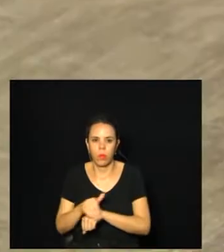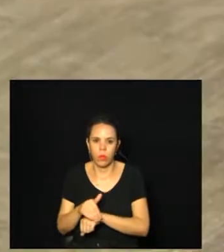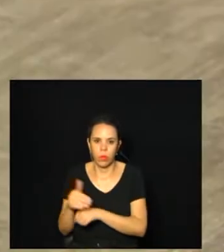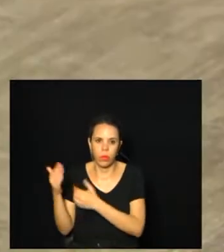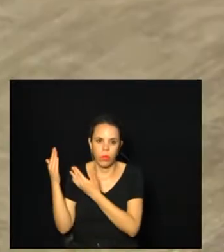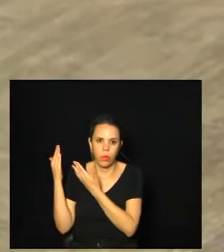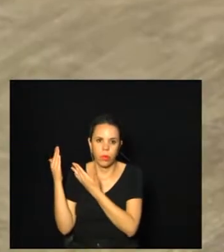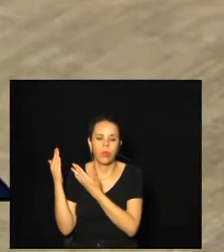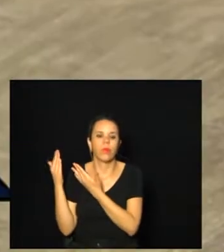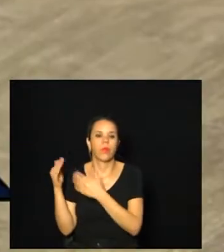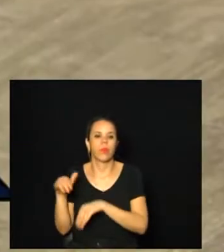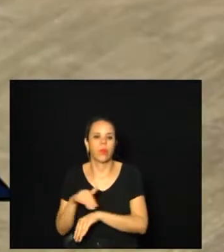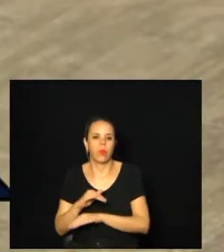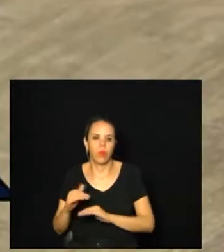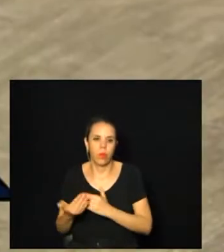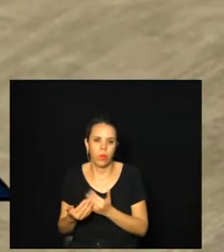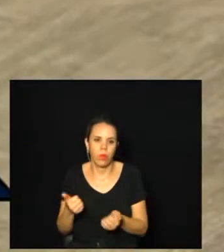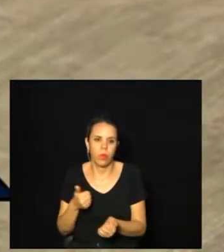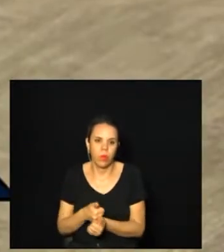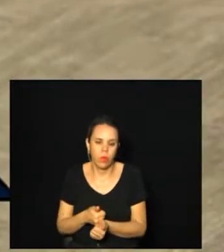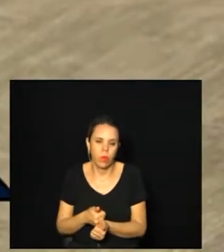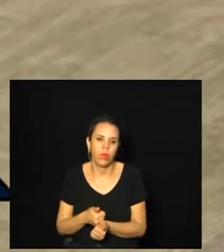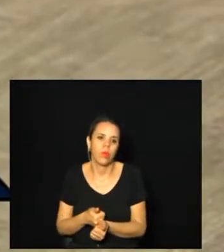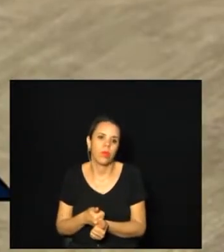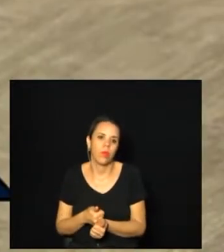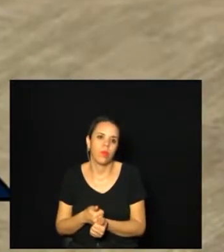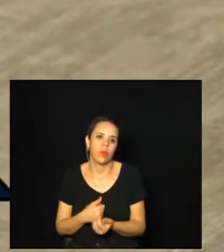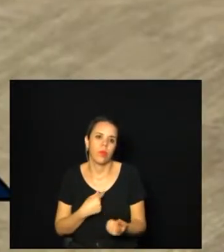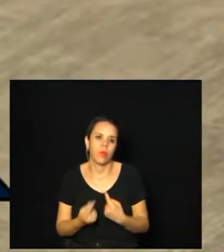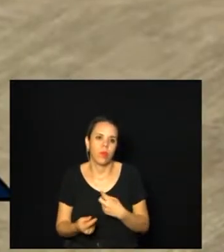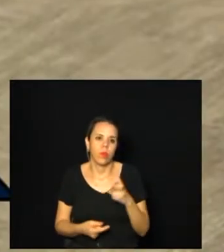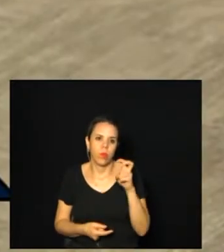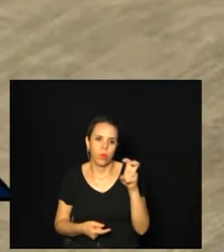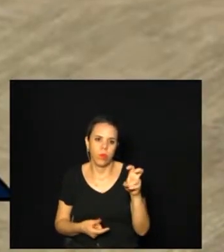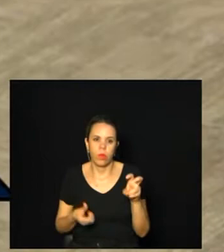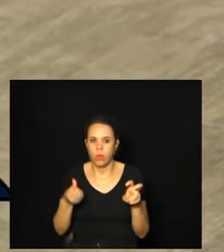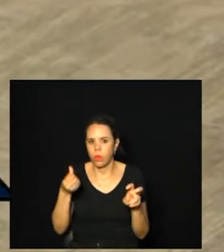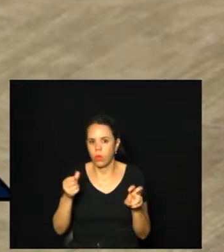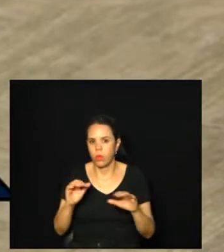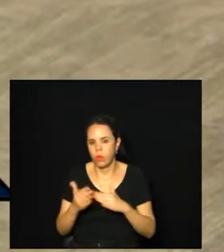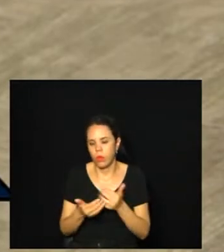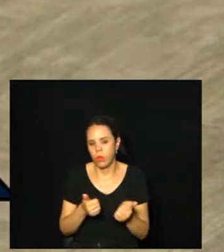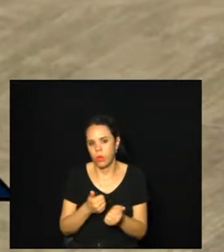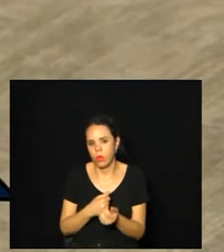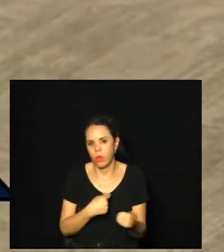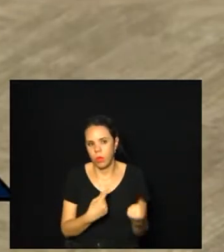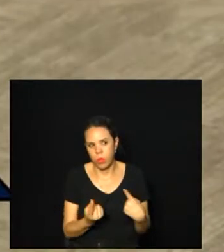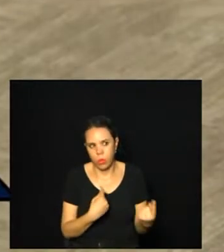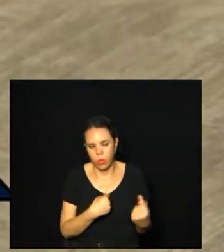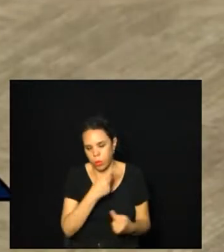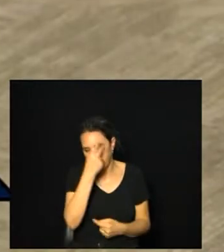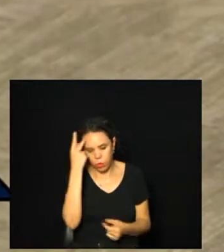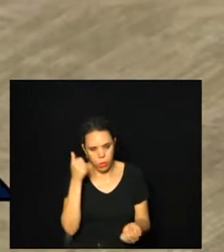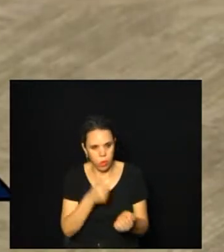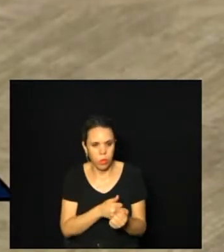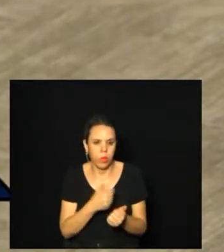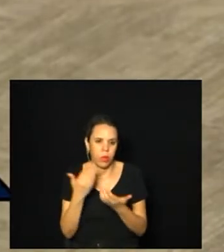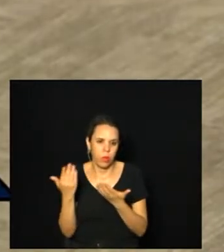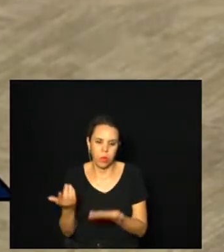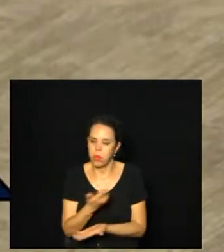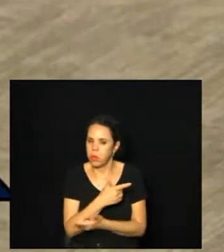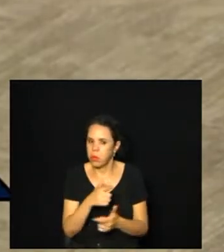Dourada. Os bairros hoje que margeiam a Serra Dourada são 5 ou 6 bairros. E hoje todas as pessoas que moram lá não